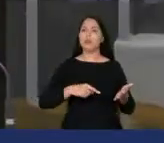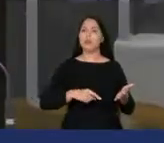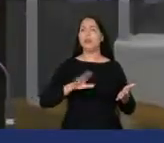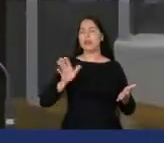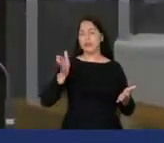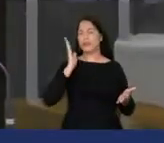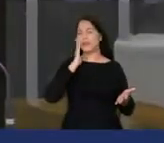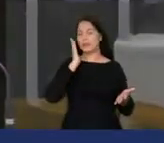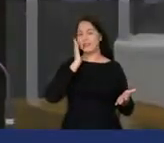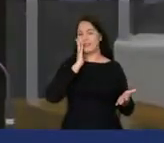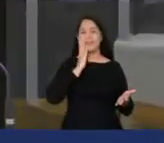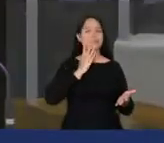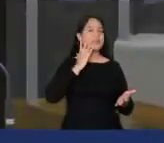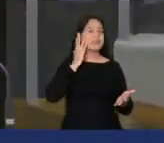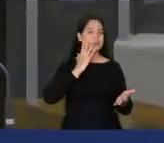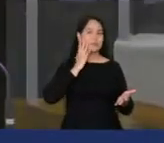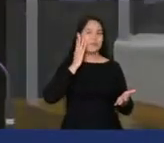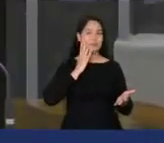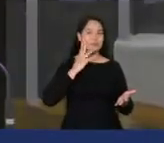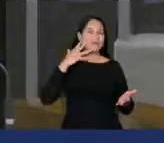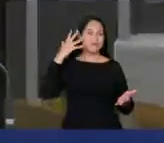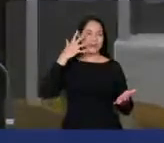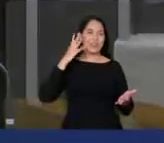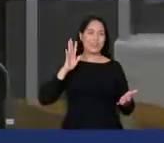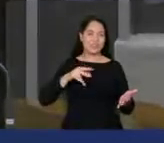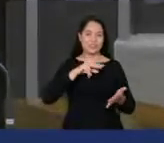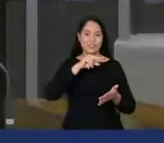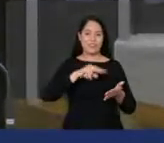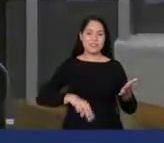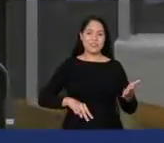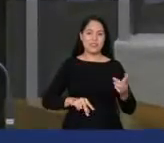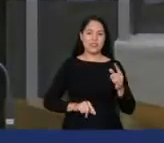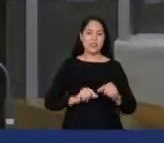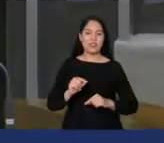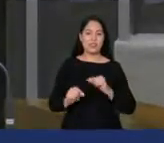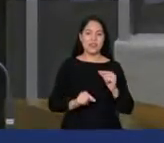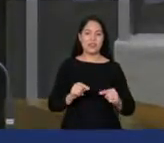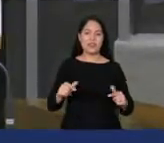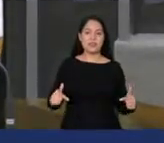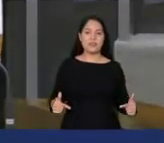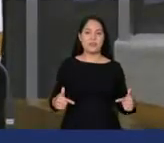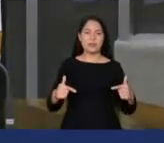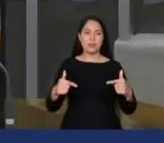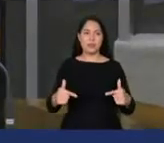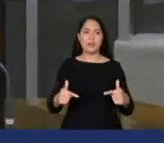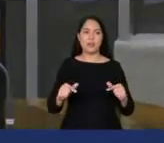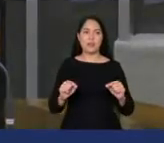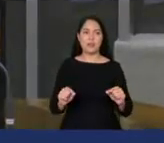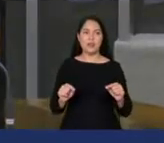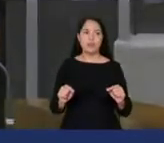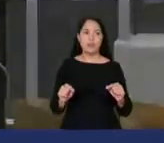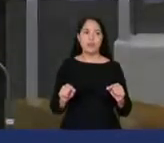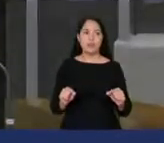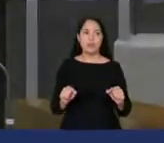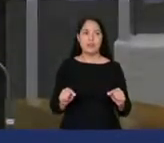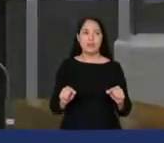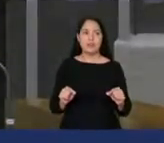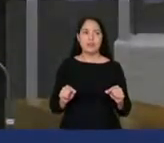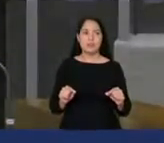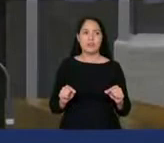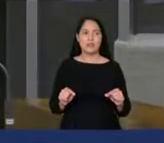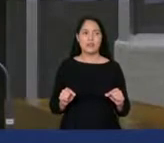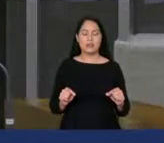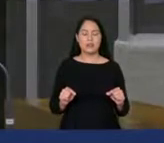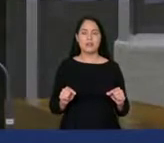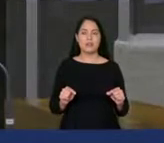Câmara. Senhor presidente, senhoras e senhores parlamentares, amigos e amigas da UDV,